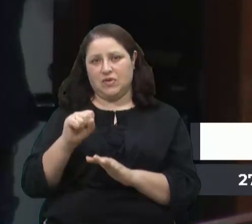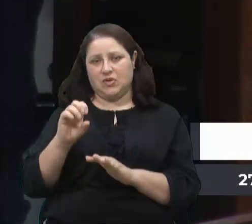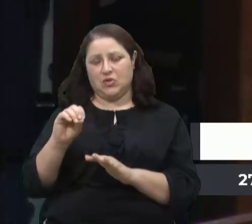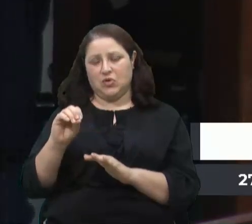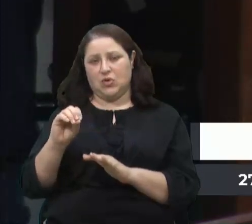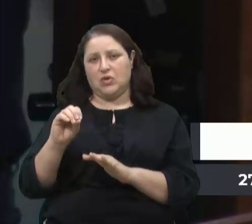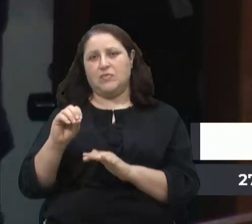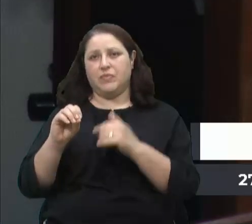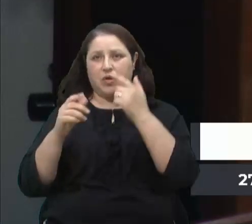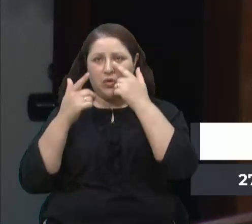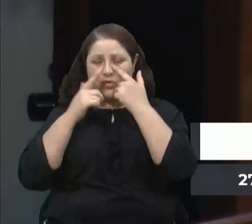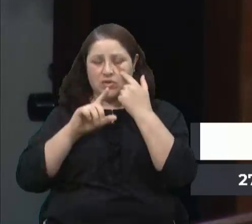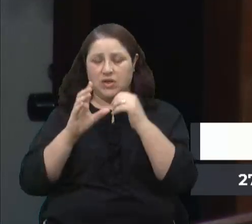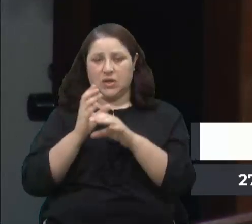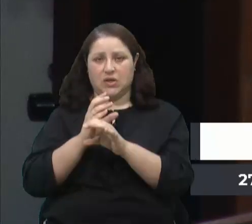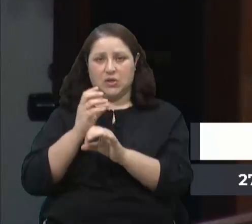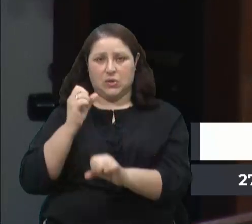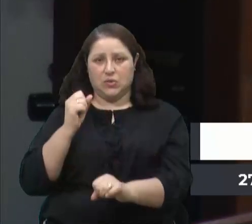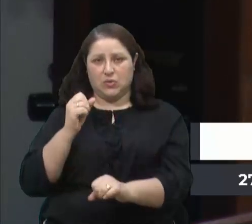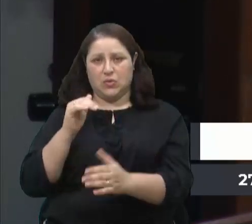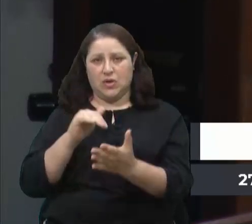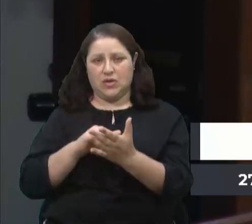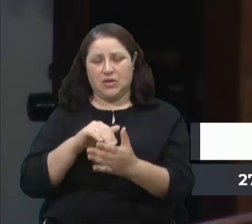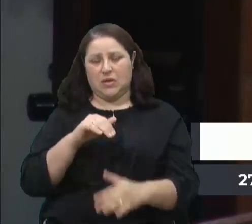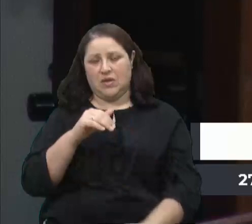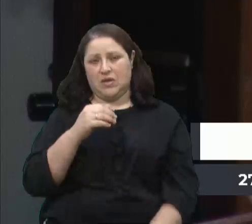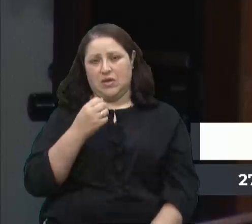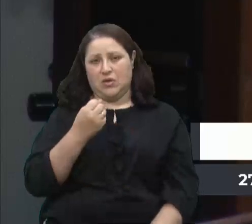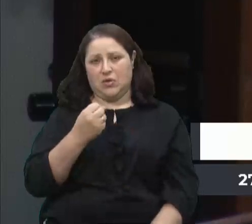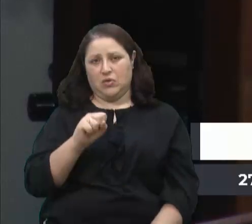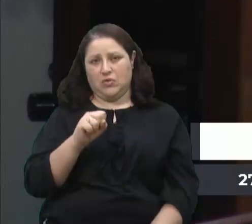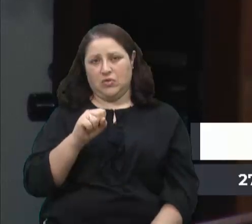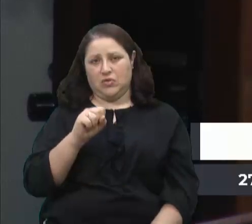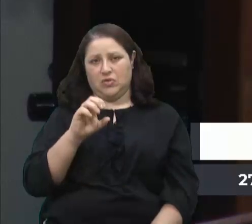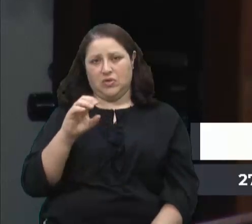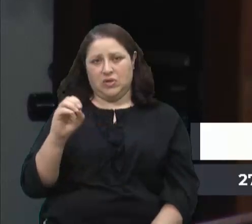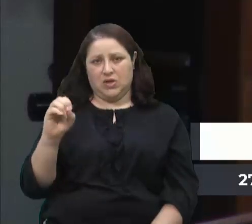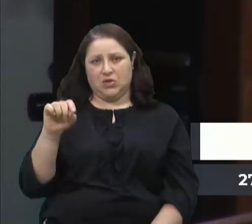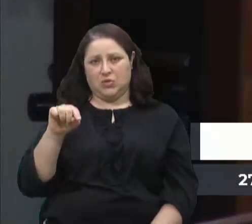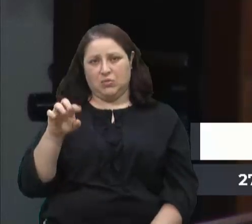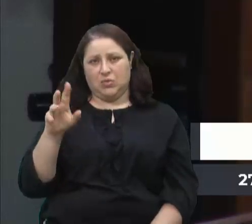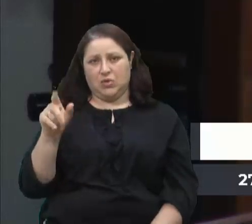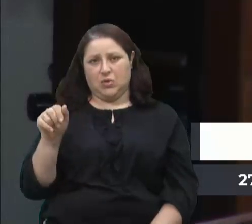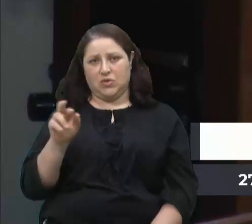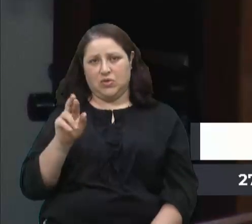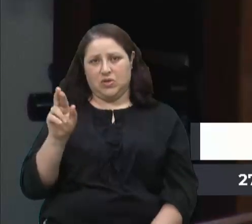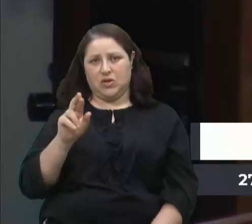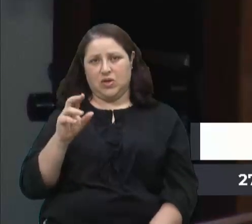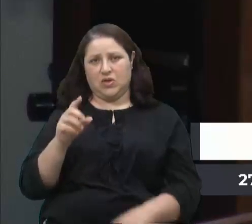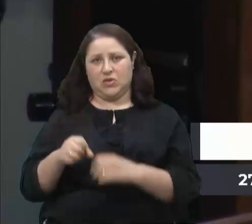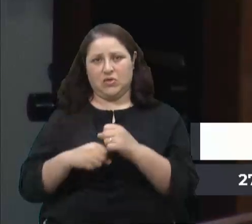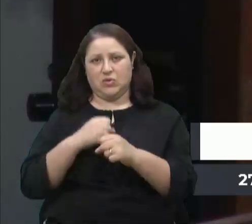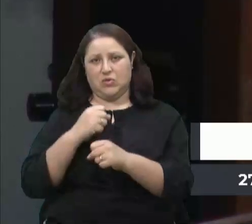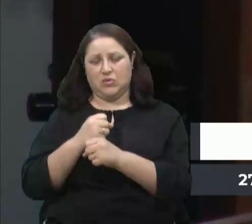até 800 milhões de reais anuais em turismo com esses